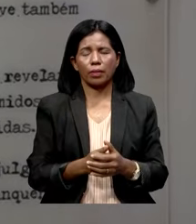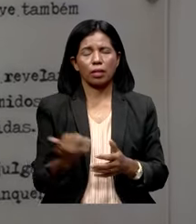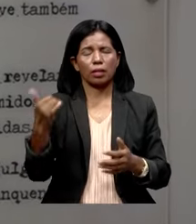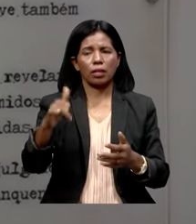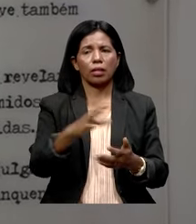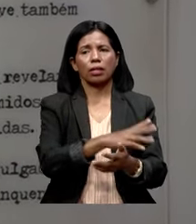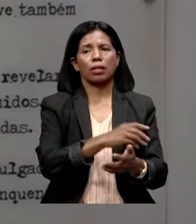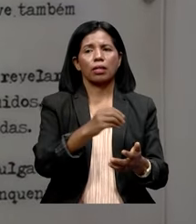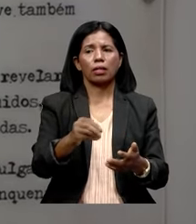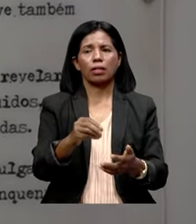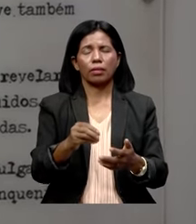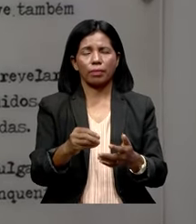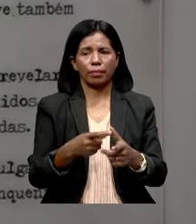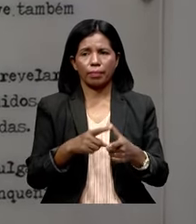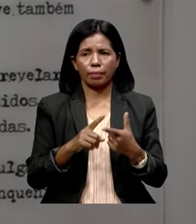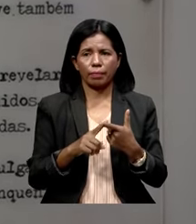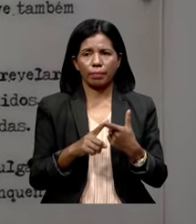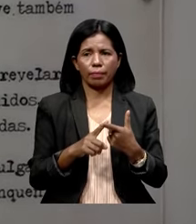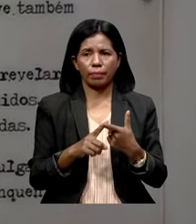em si